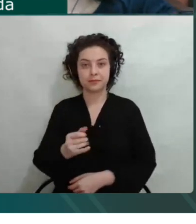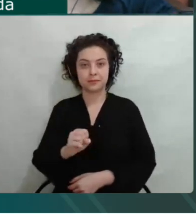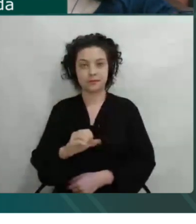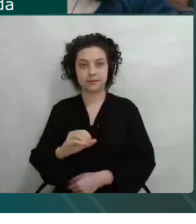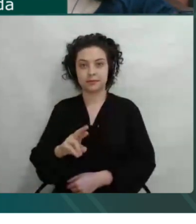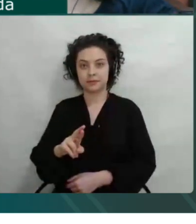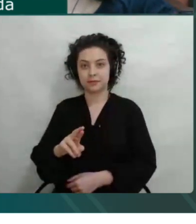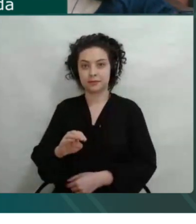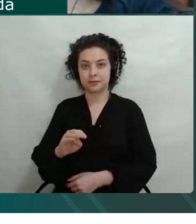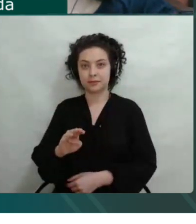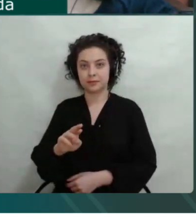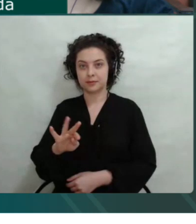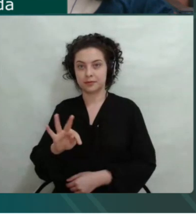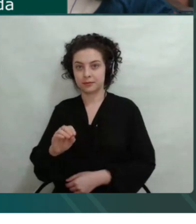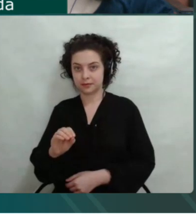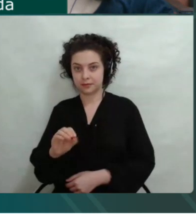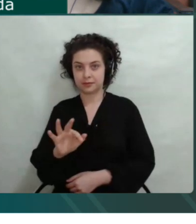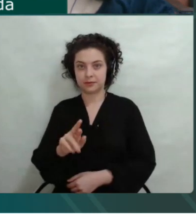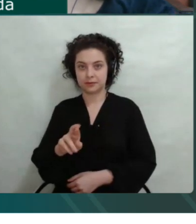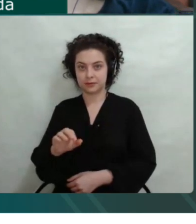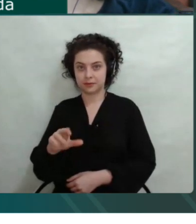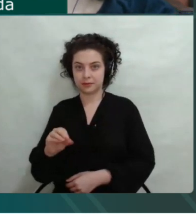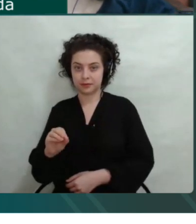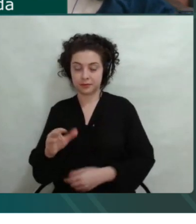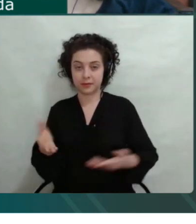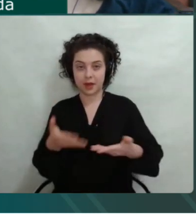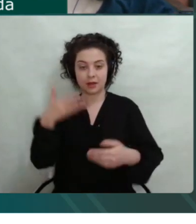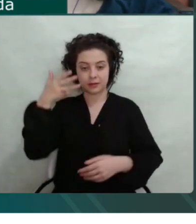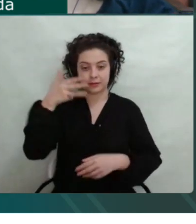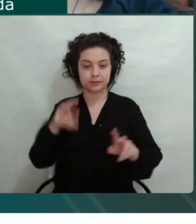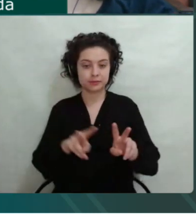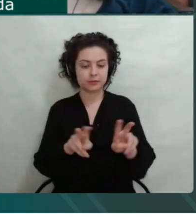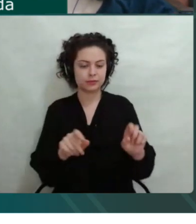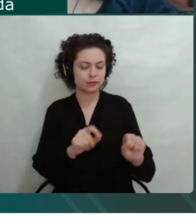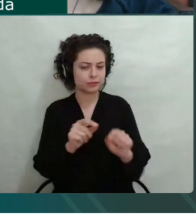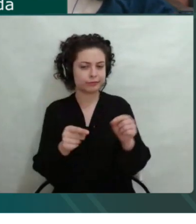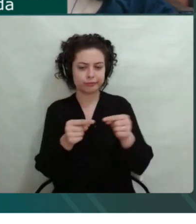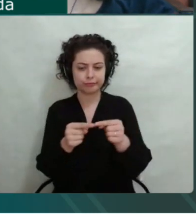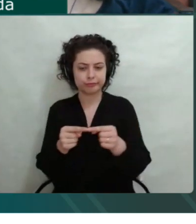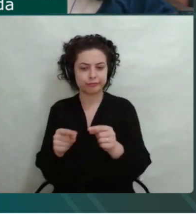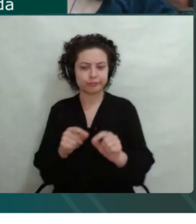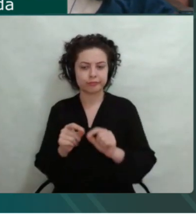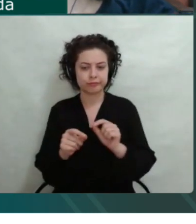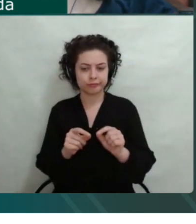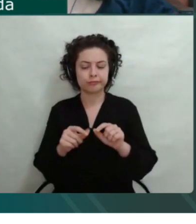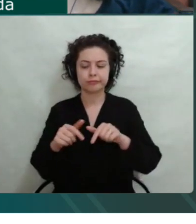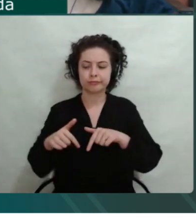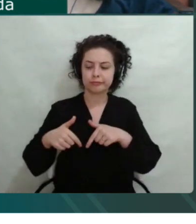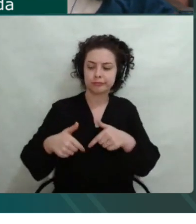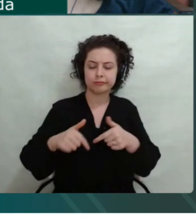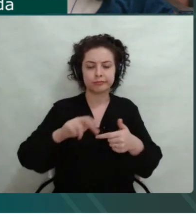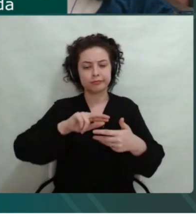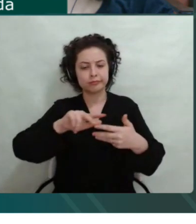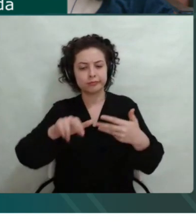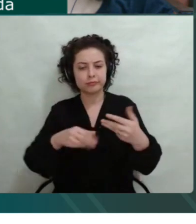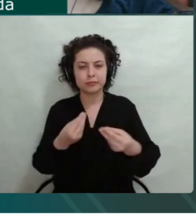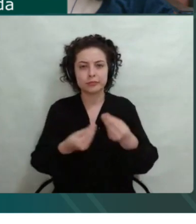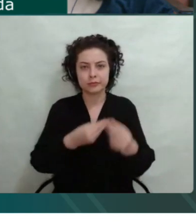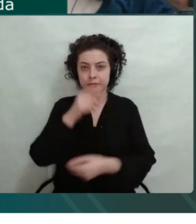que fizesse, então, a sua apresentação relacionada, então, às ações como o Hospital São Paulo